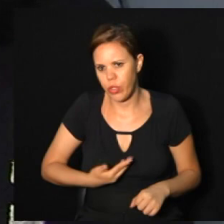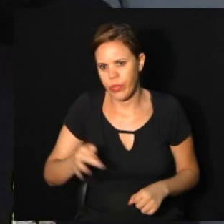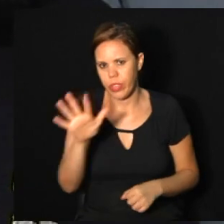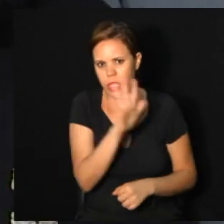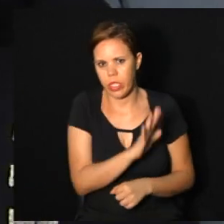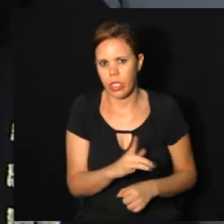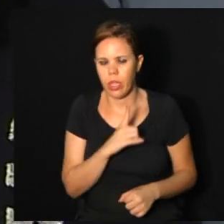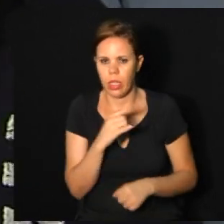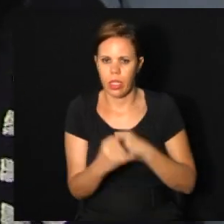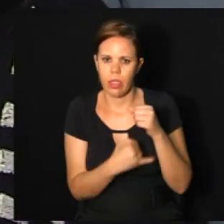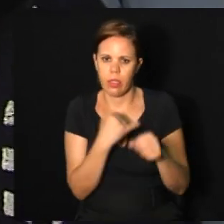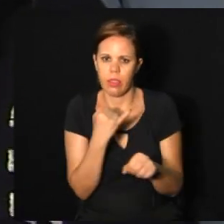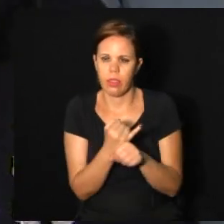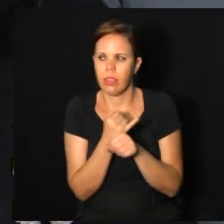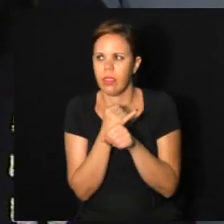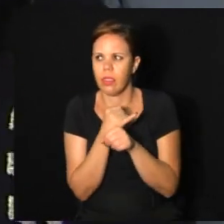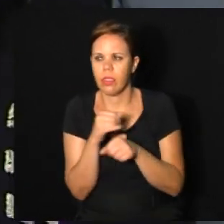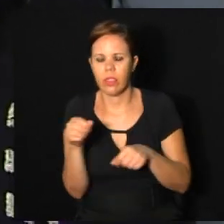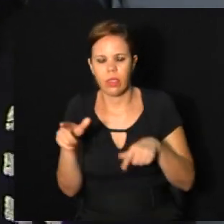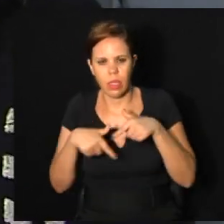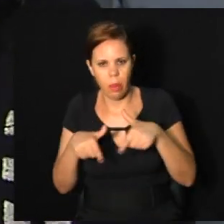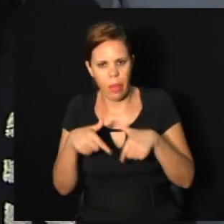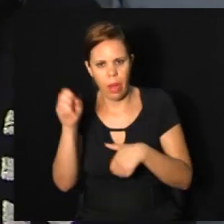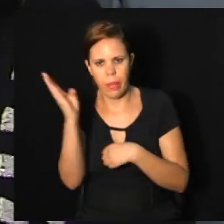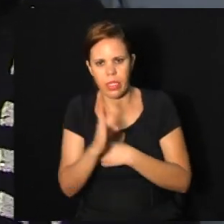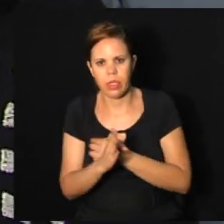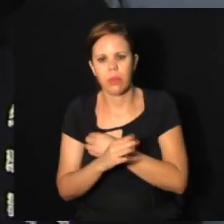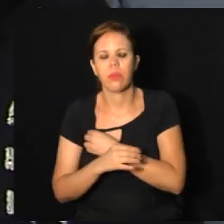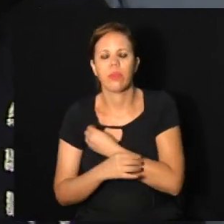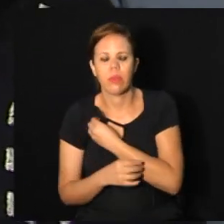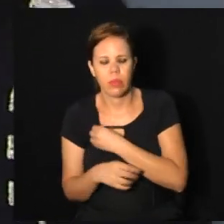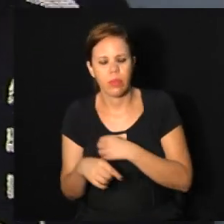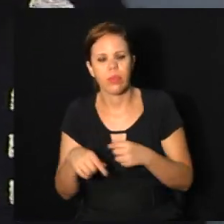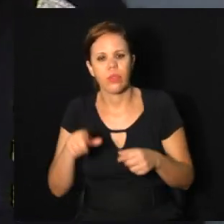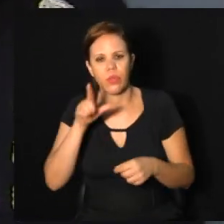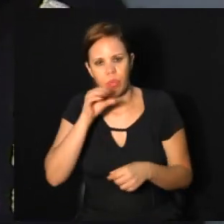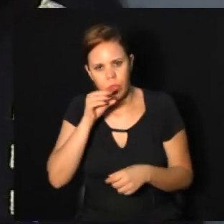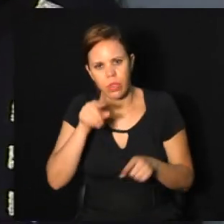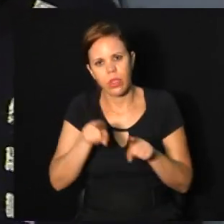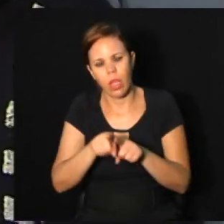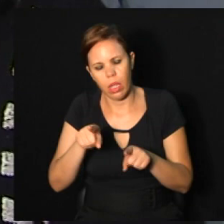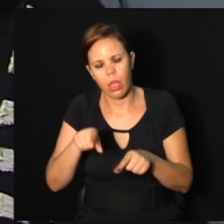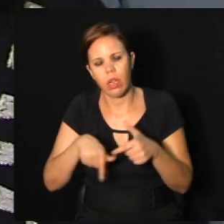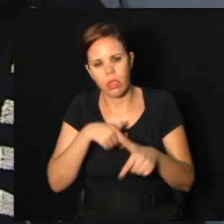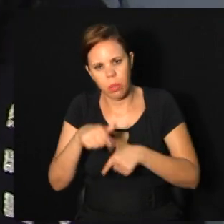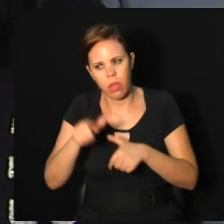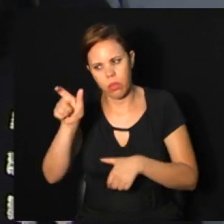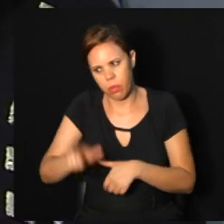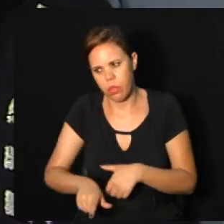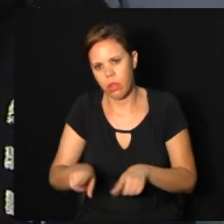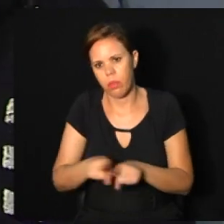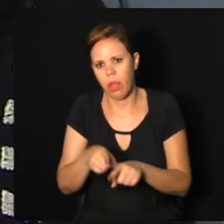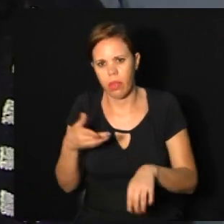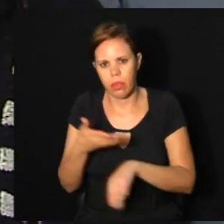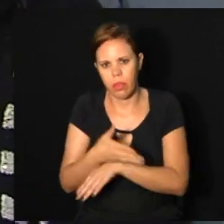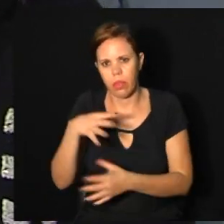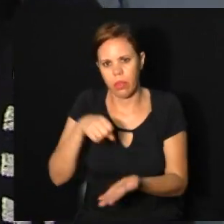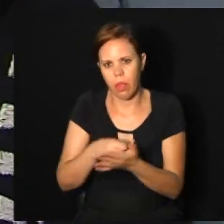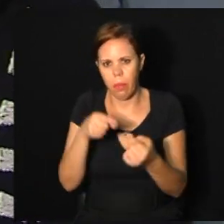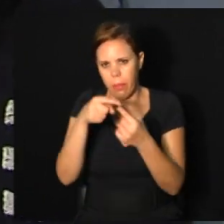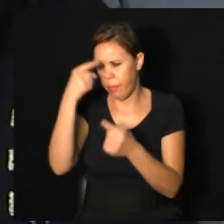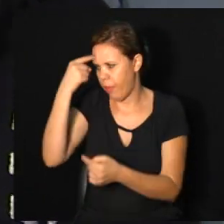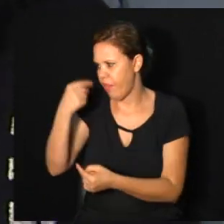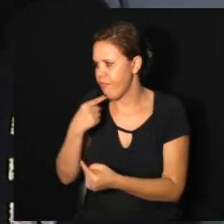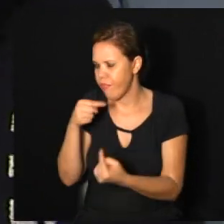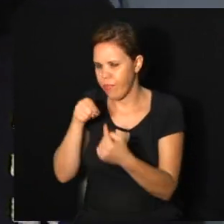tem o site Emprega Brasil e o aplicativo Cine Fácil, que o trabalhador também consegue, entrando no seu cadastro, estando no perfil da vaga, já